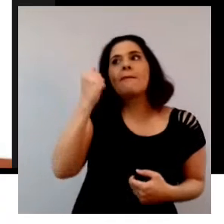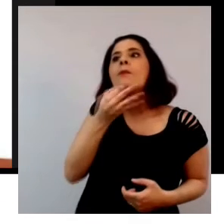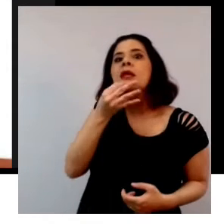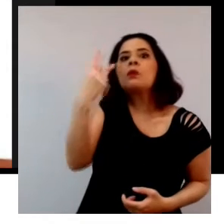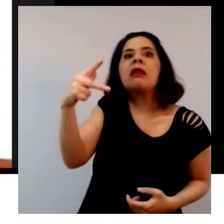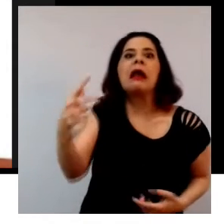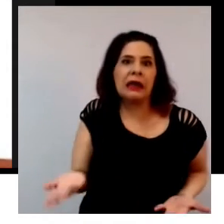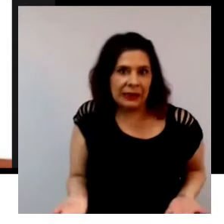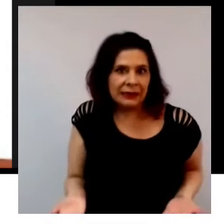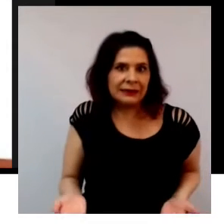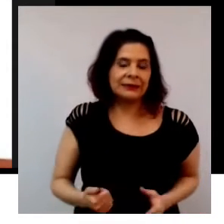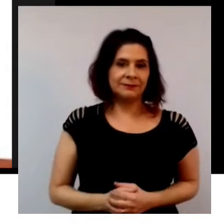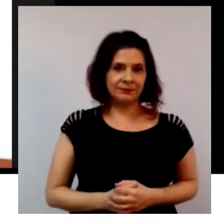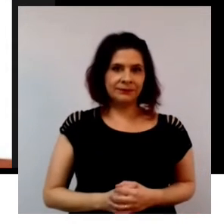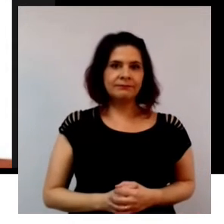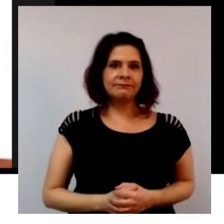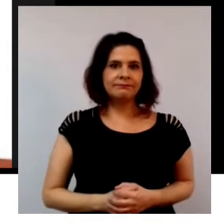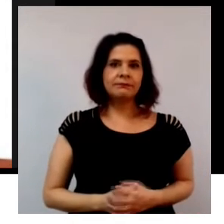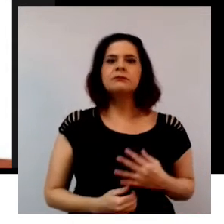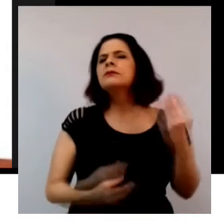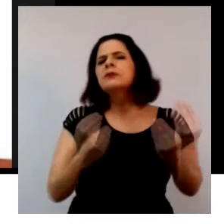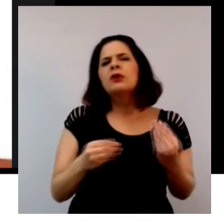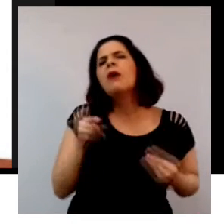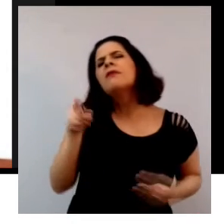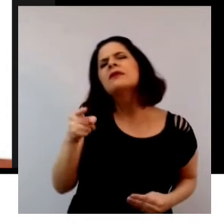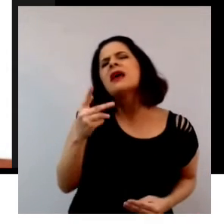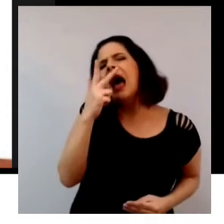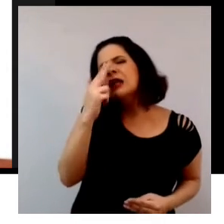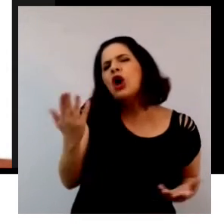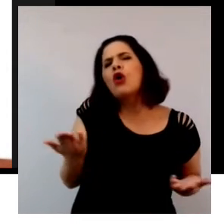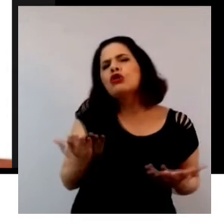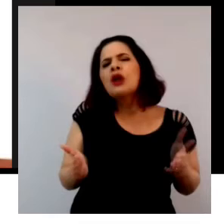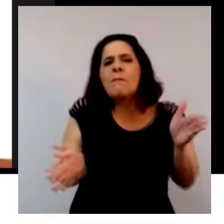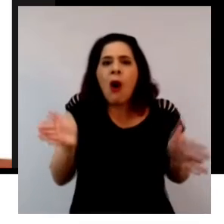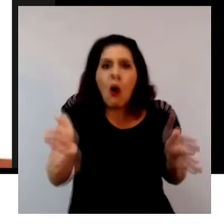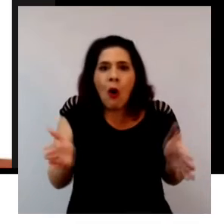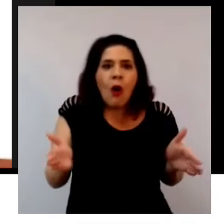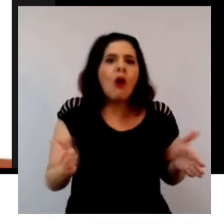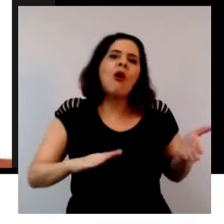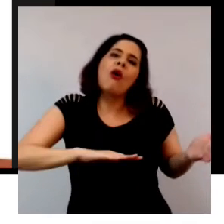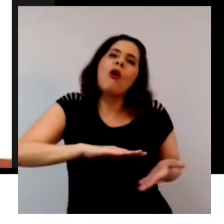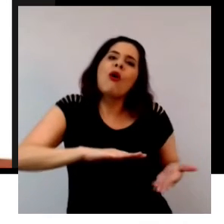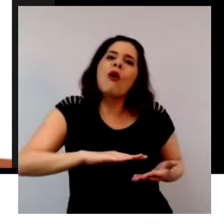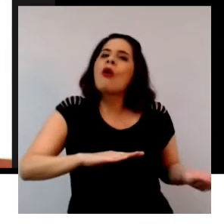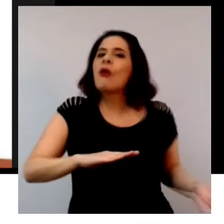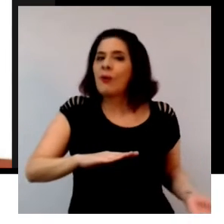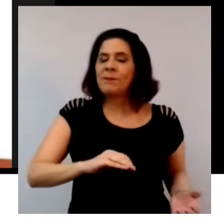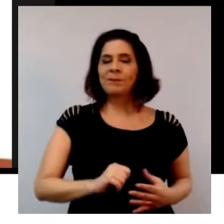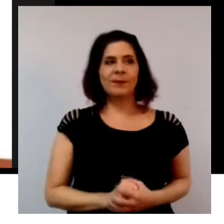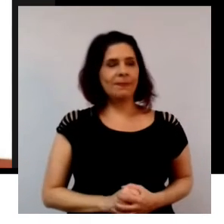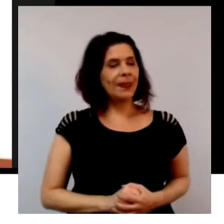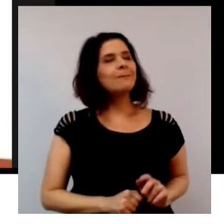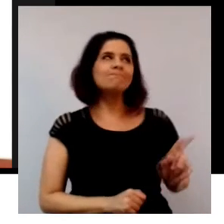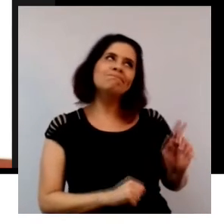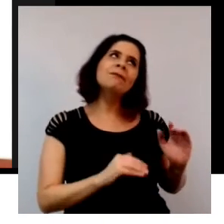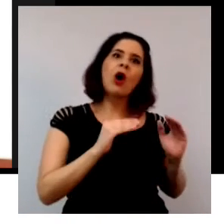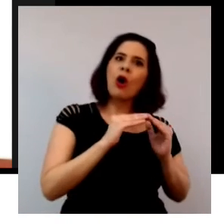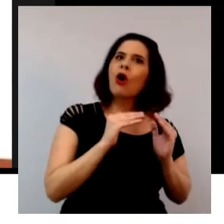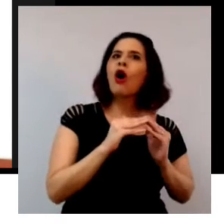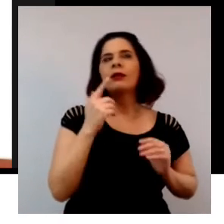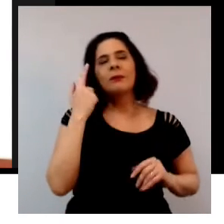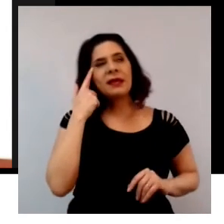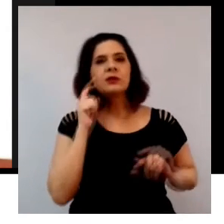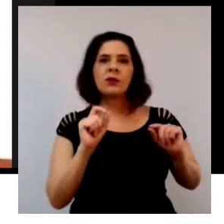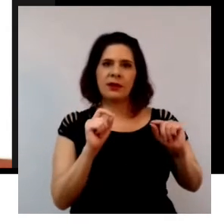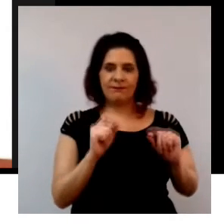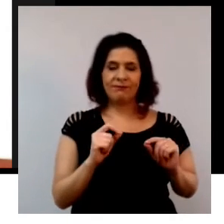boa definição para o momento que a gente vive hoje? Então, eu vou um pouco nessa linha também. Eu acho que assim, polarização, vamos lembrar de uma coisa,